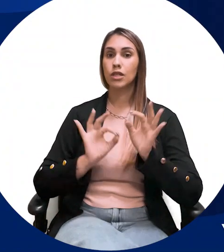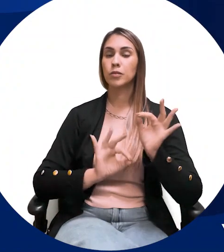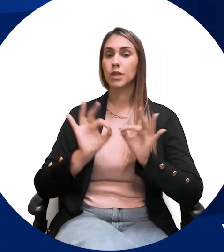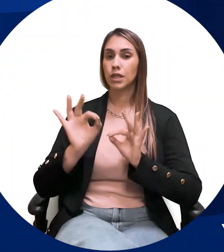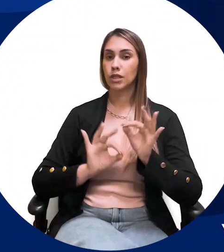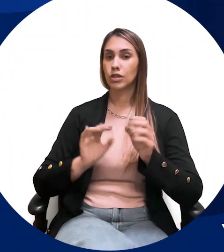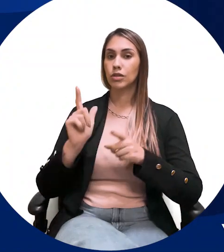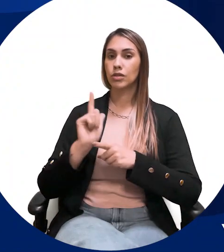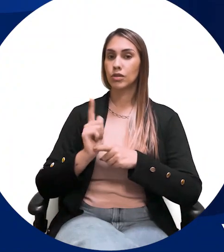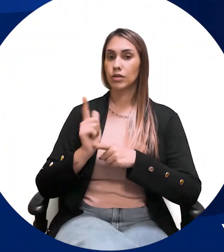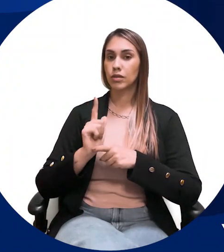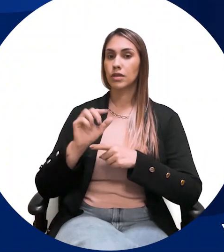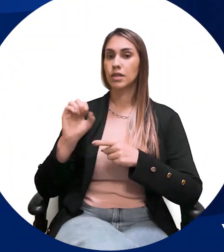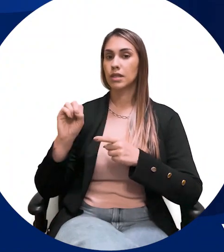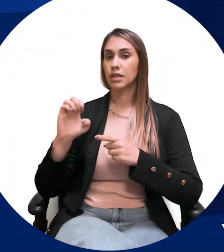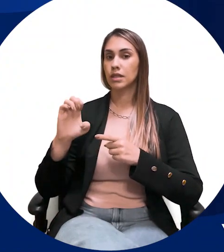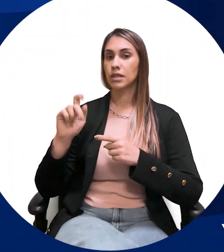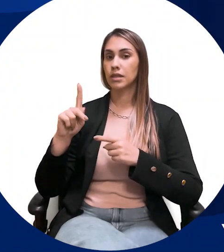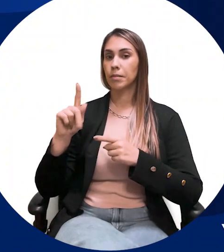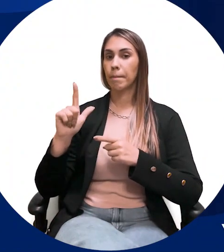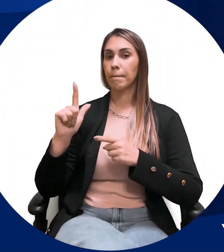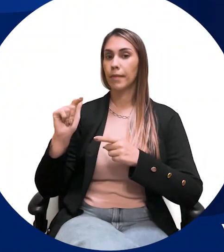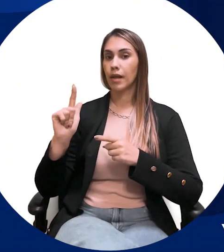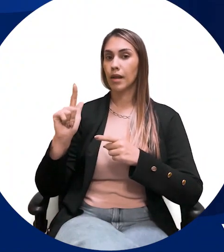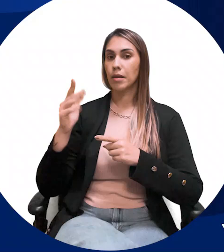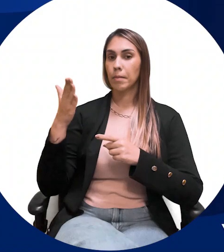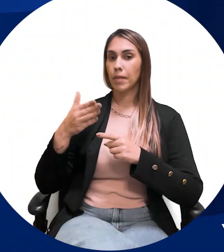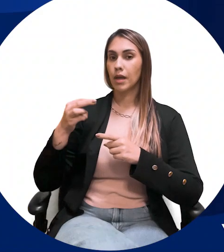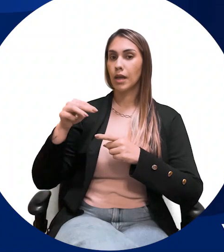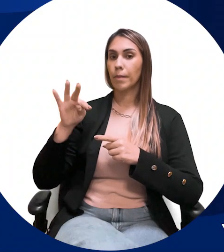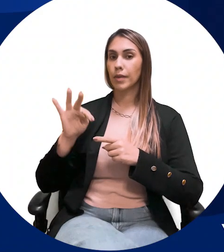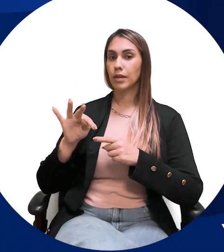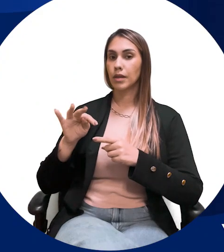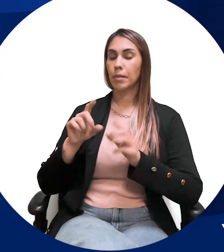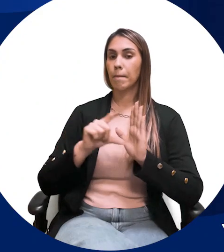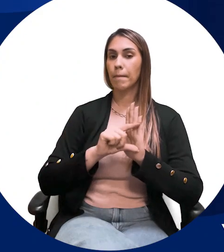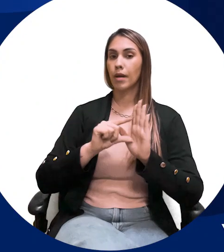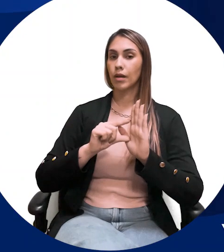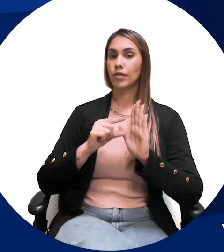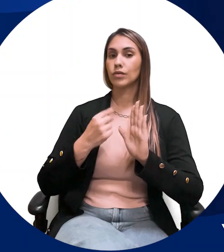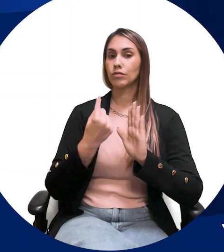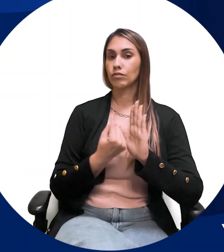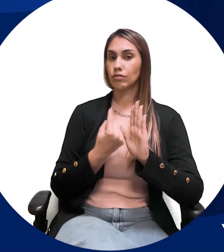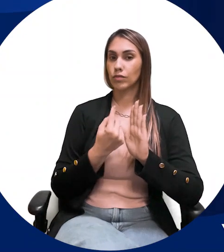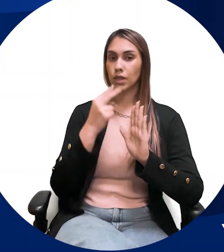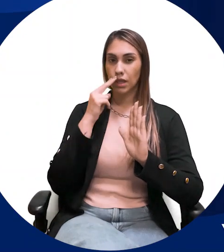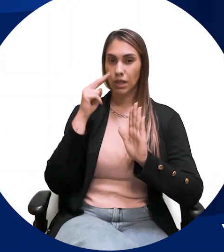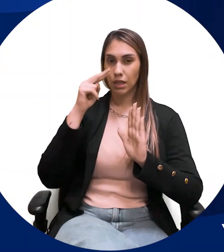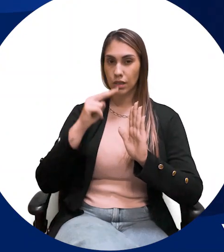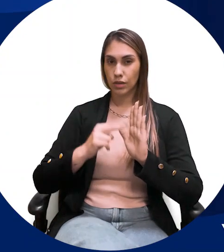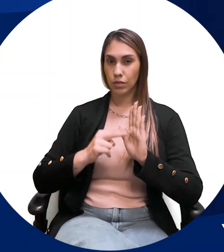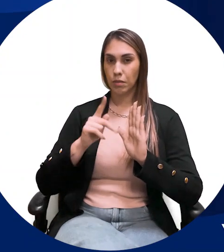Secretaria de Planejamento e Gestão, CEPLAG/MT, etapa eliminatória. Parágrafo único. O resultado